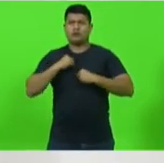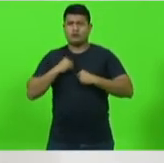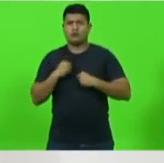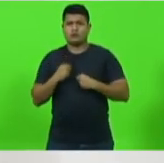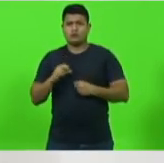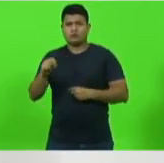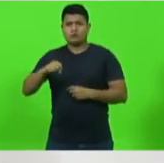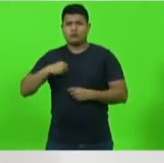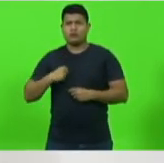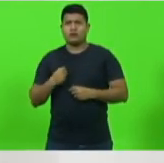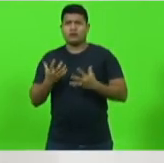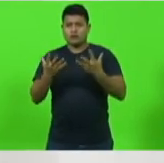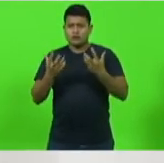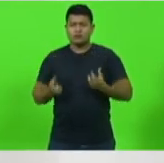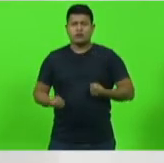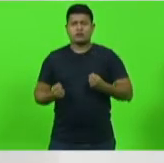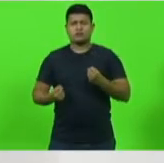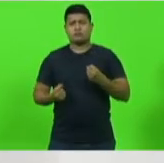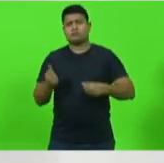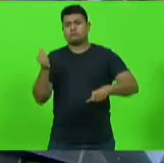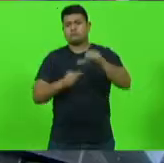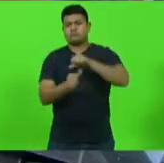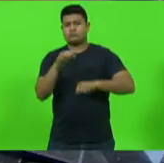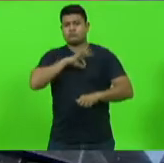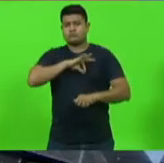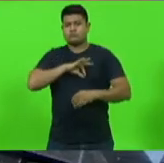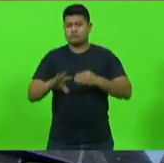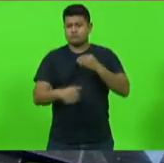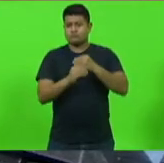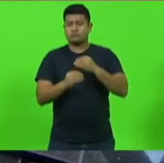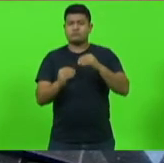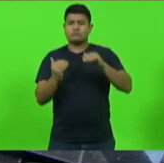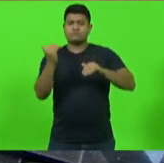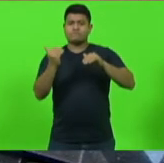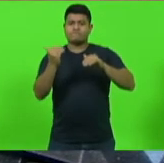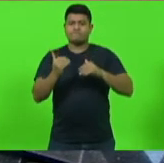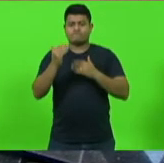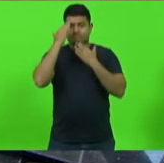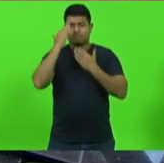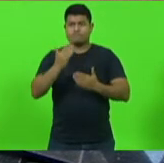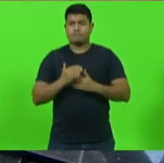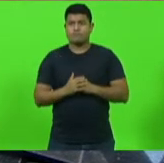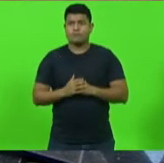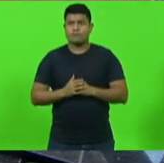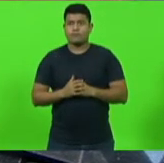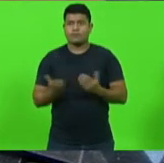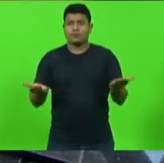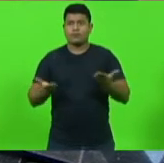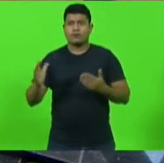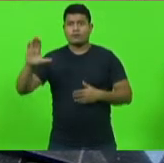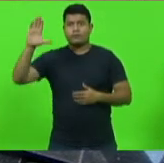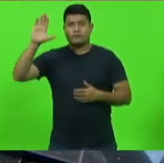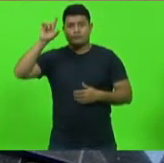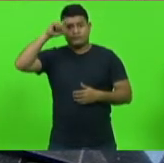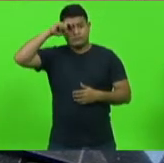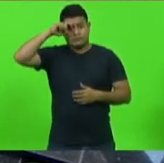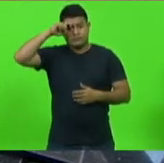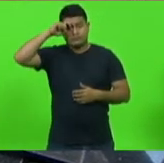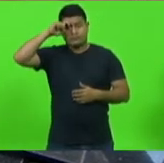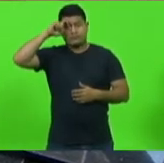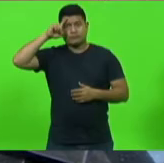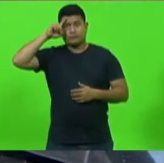um reajuste linear. Muito obrigado. Pela ordem, senhor presidente. Pela ordem, deputado Marcos Vieira. Senhor